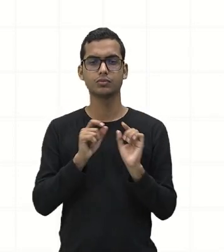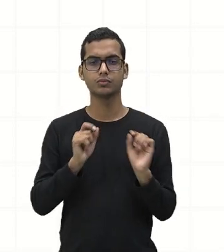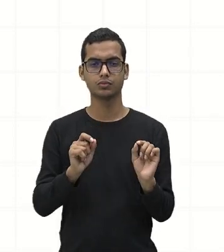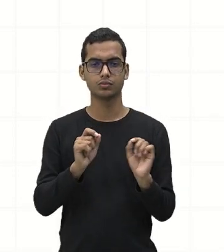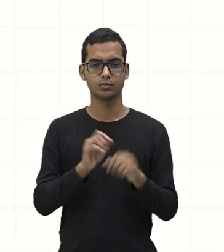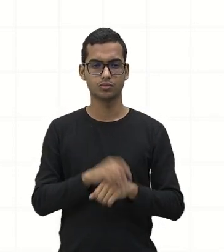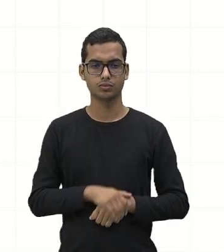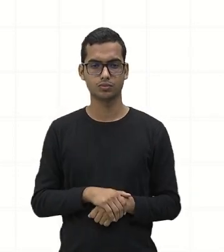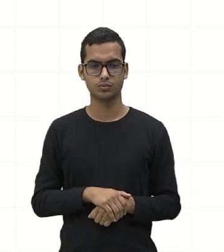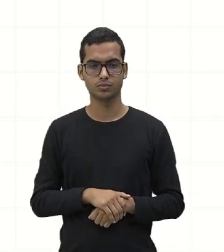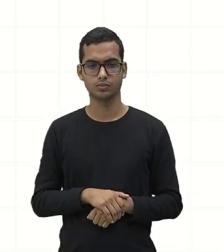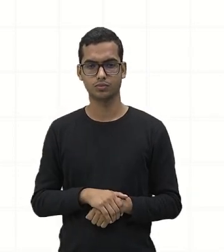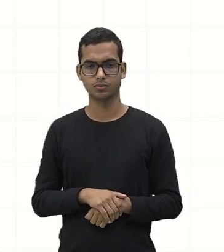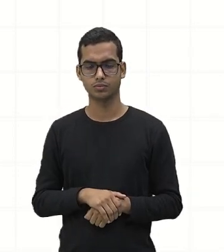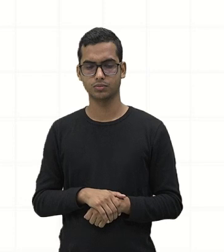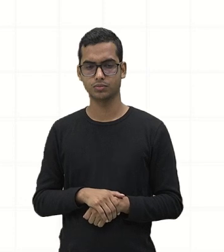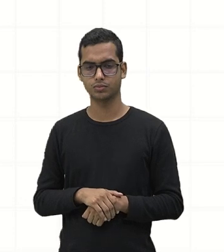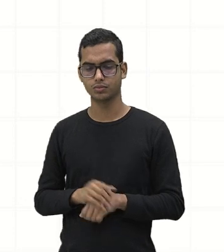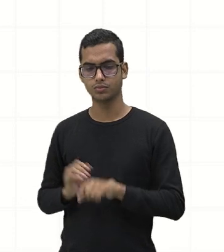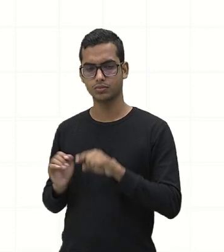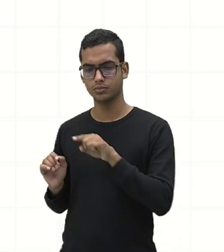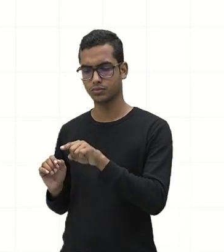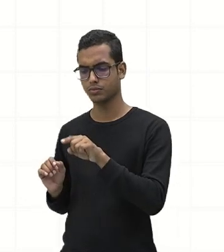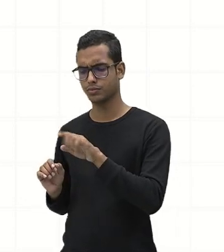a esse tamanhozinho aqui, que eu vou chamar de K.